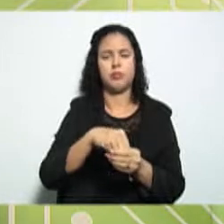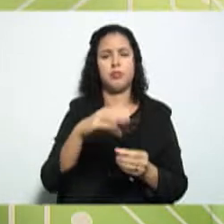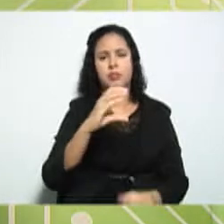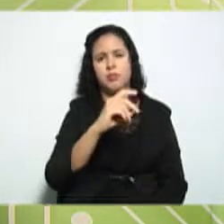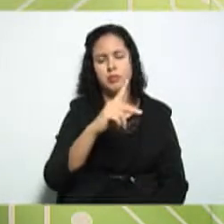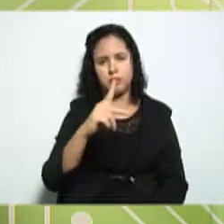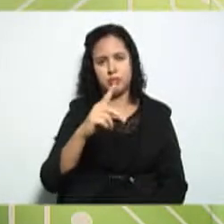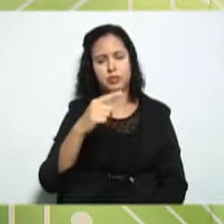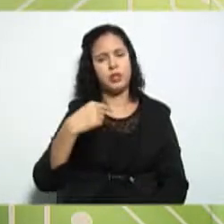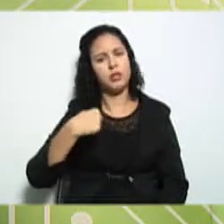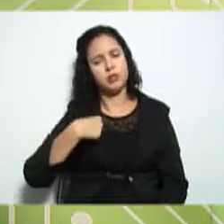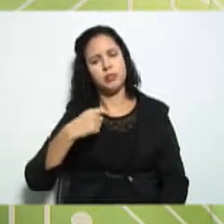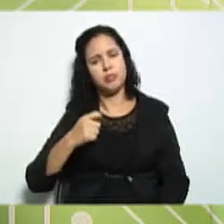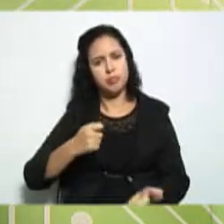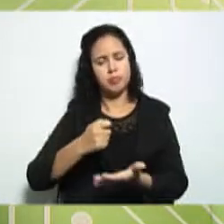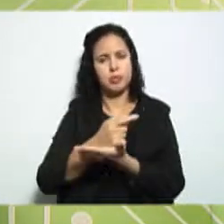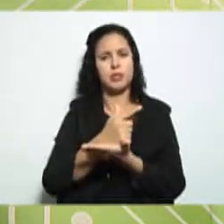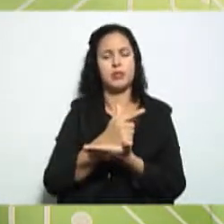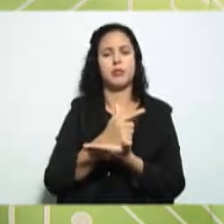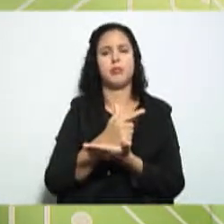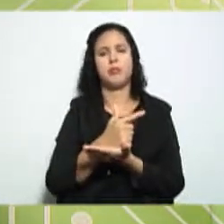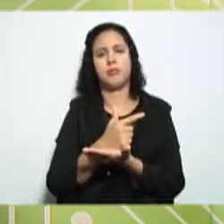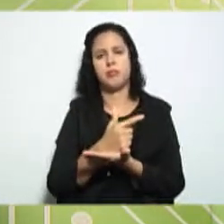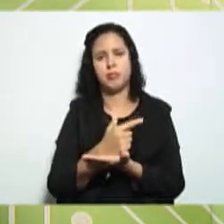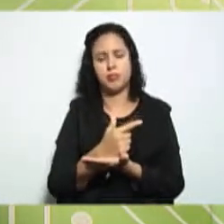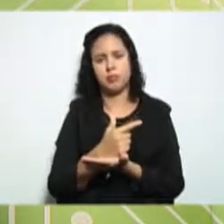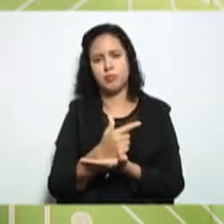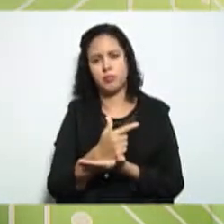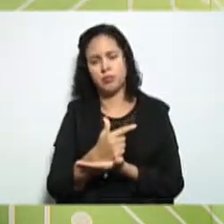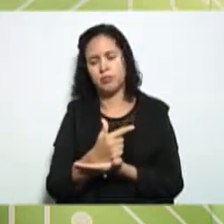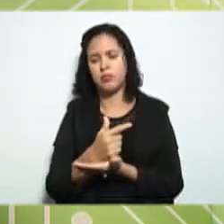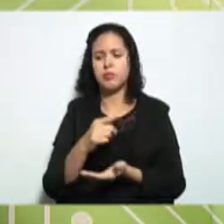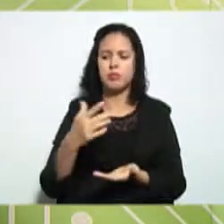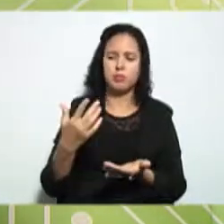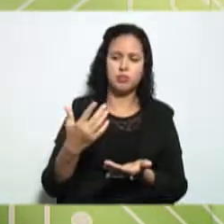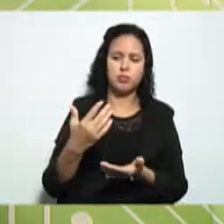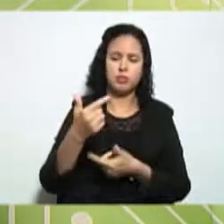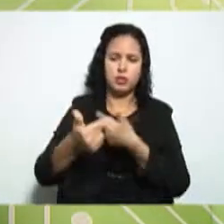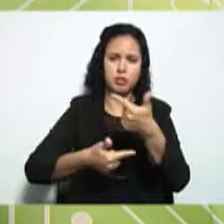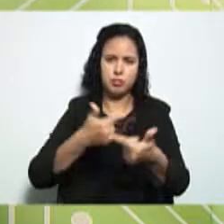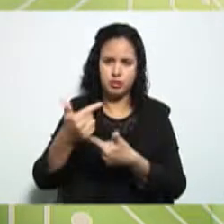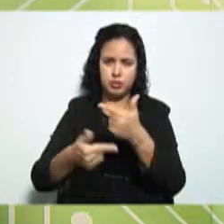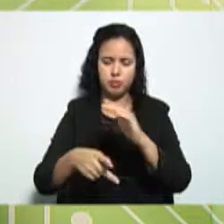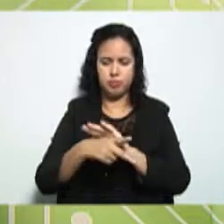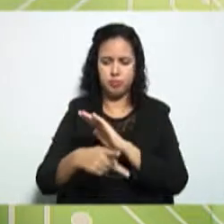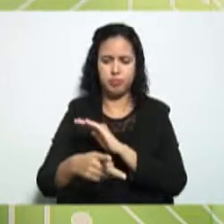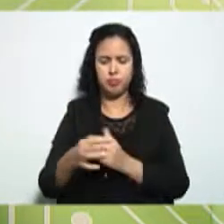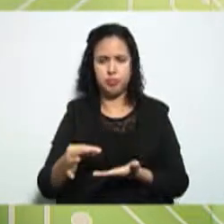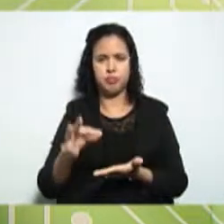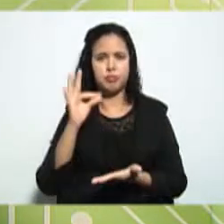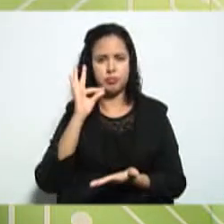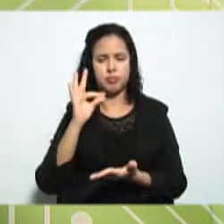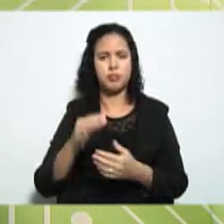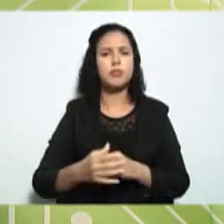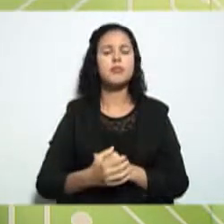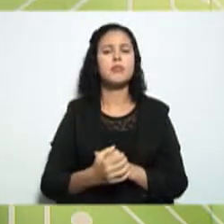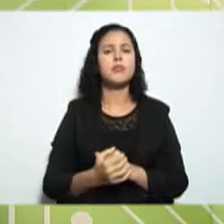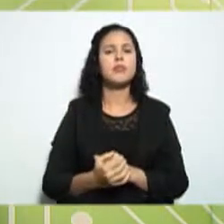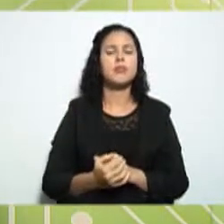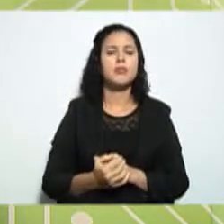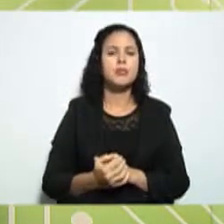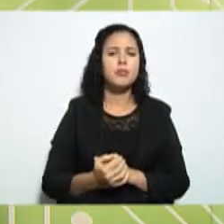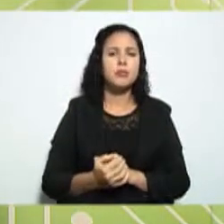Eu pago por saca de café. Provavelmente um valor abaixo do mercado, abaixo do que outras torrefações estão cobrando. No